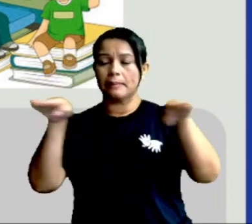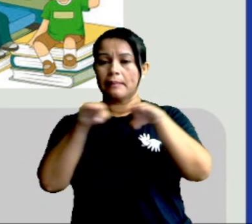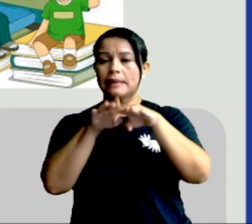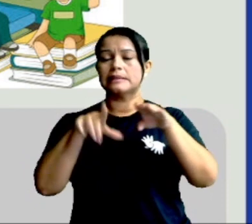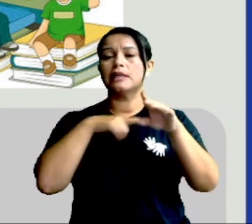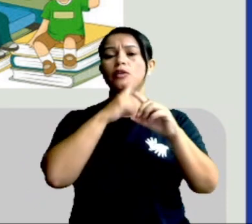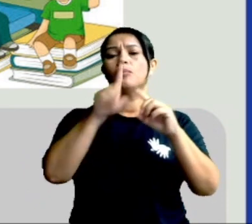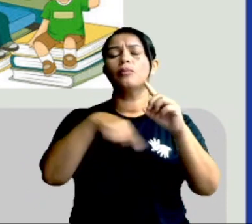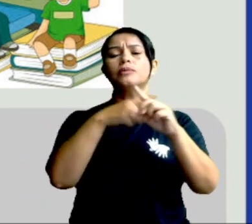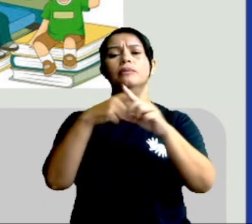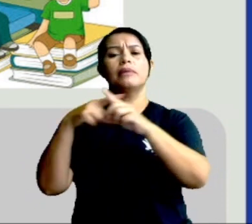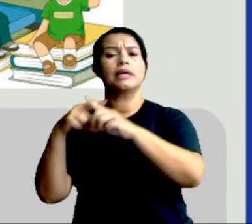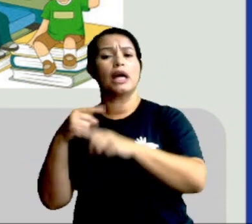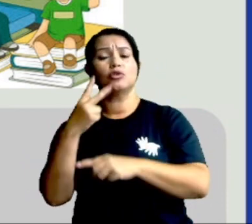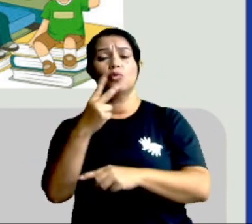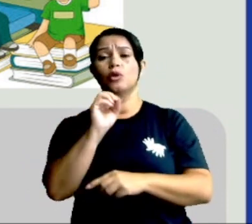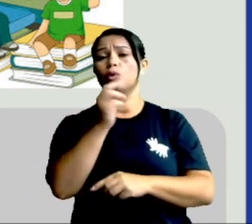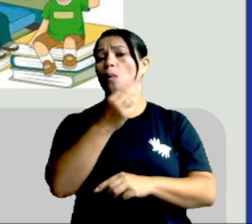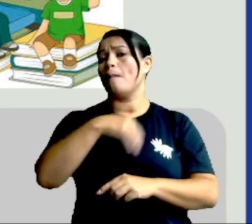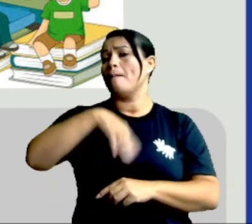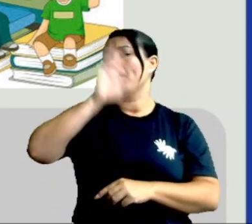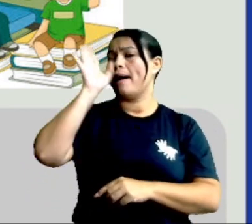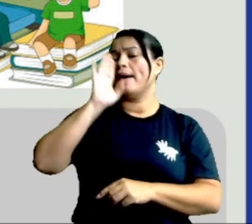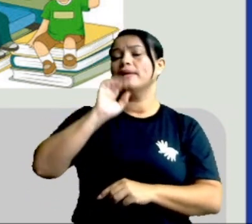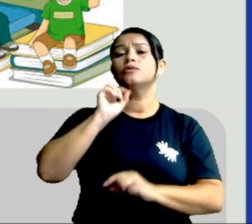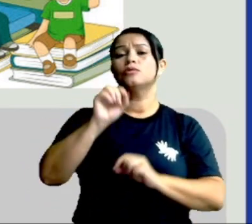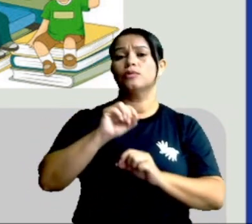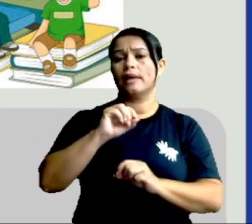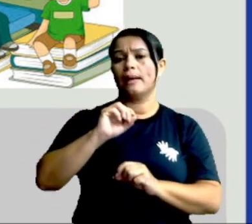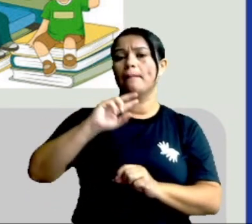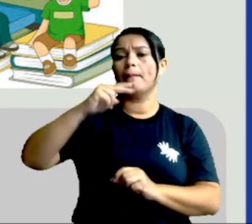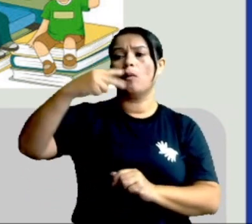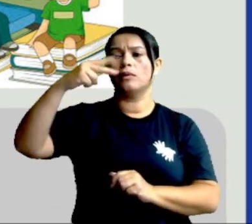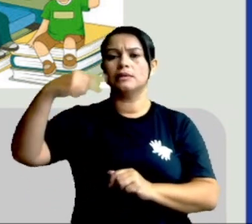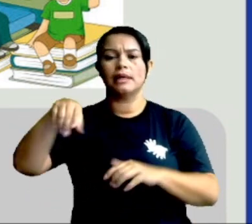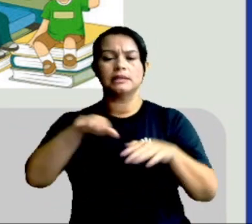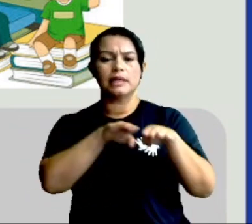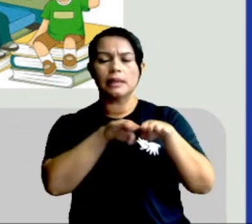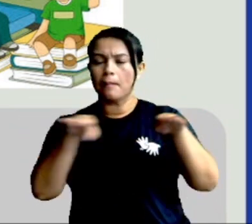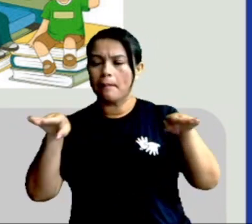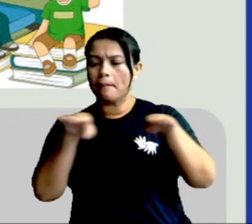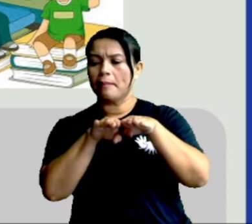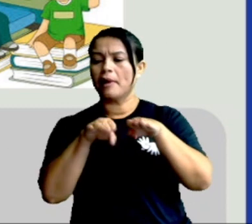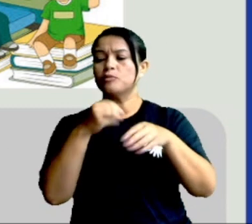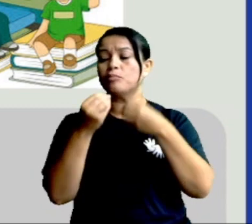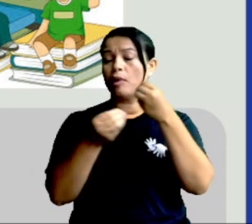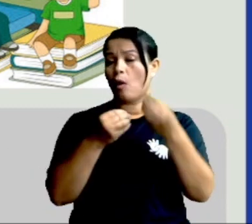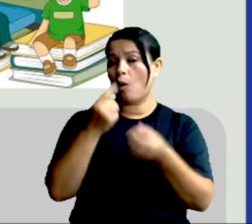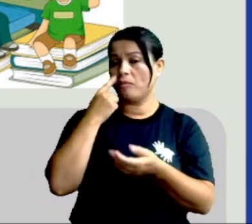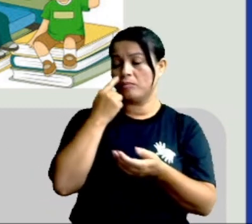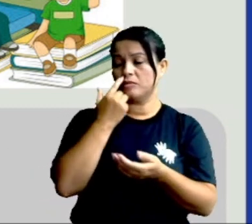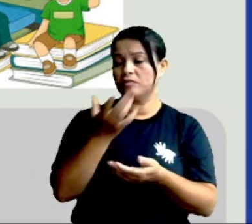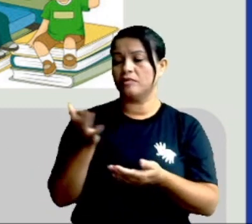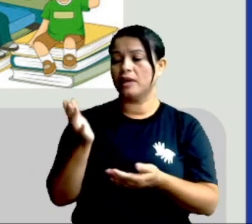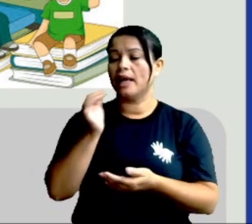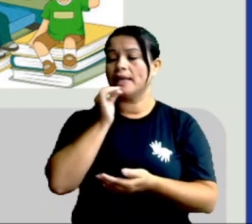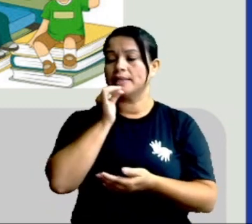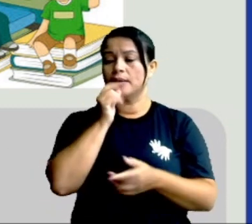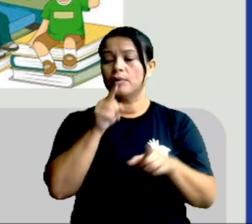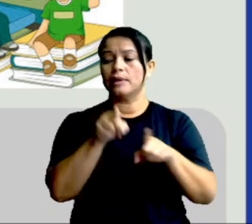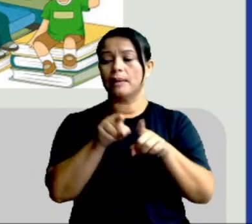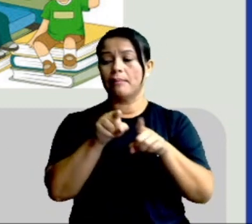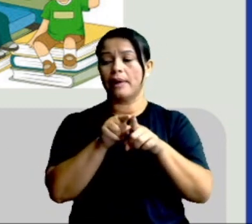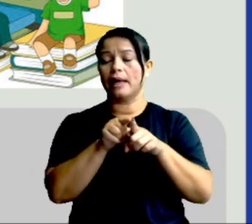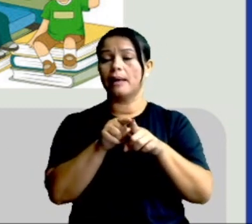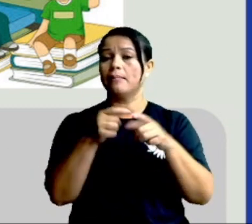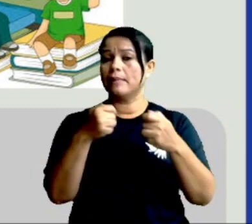multiplicar duas ou mais potências de mesma base, devemos proceder da seguinte forma: conservar,